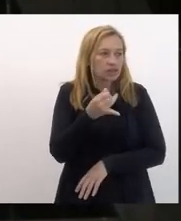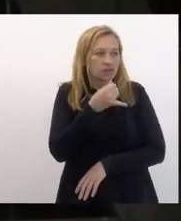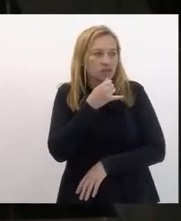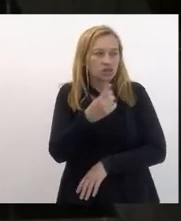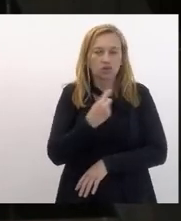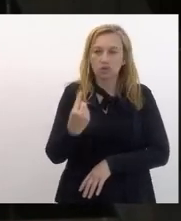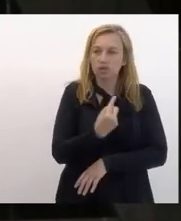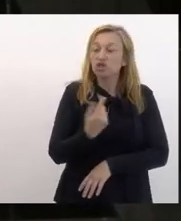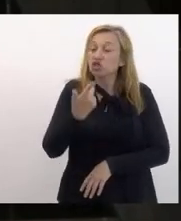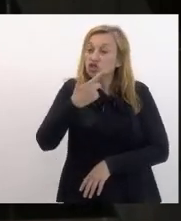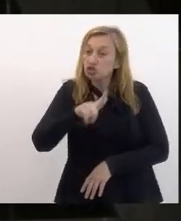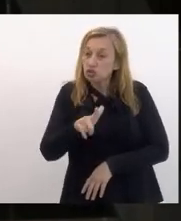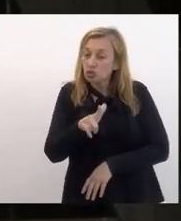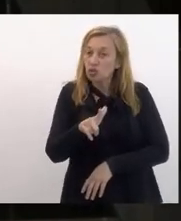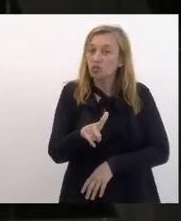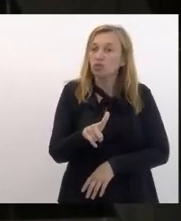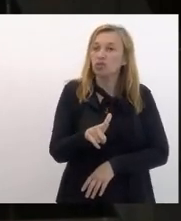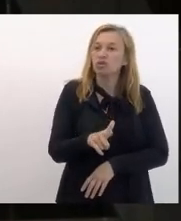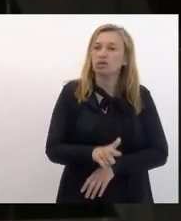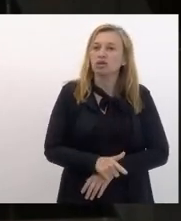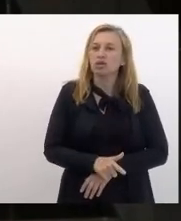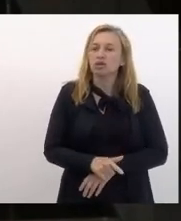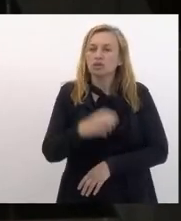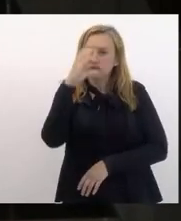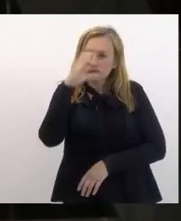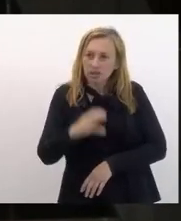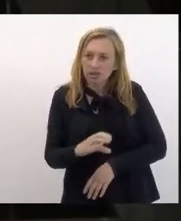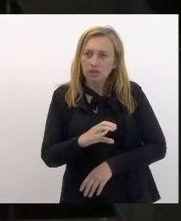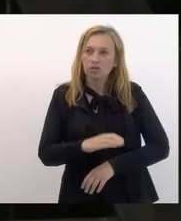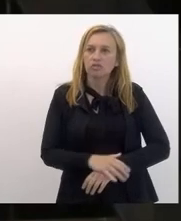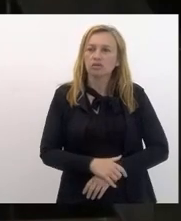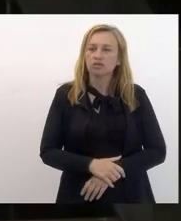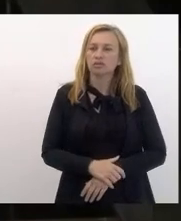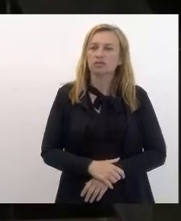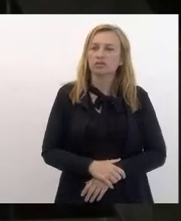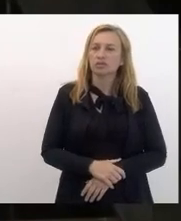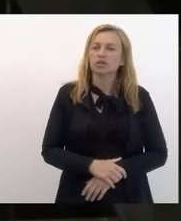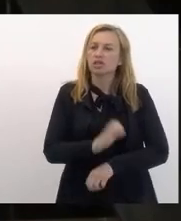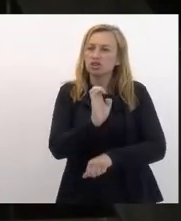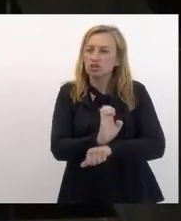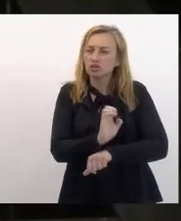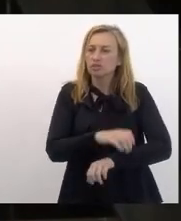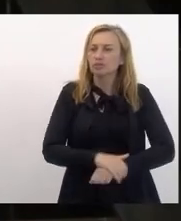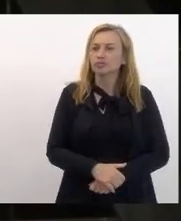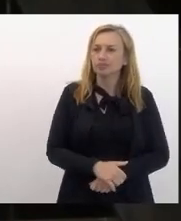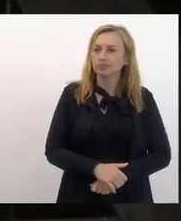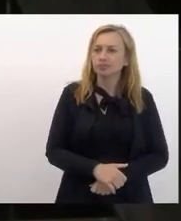se diga, decepcionar os cidadãos desse estado.